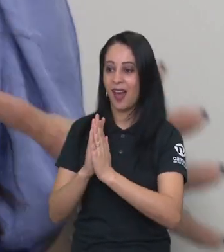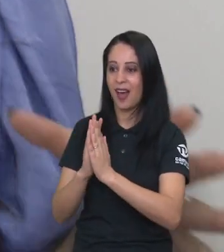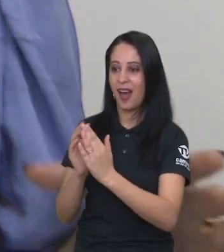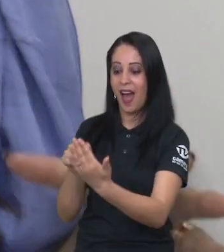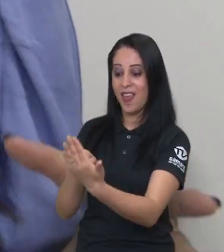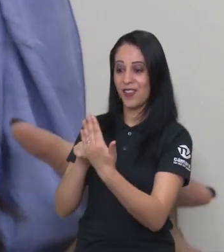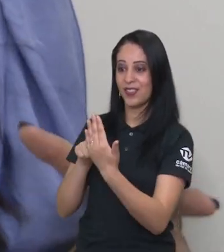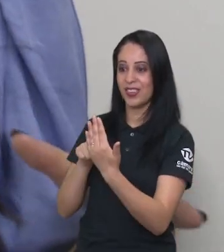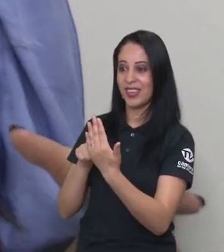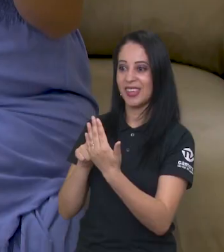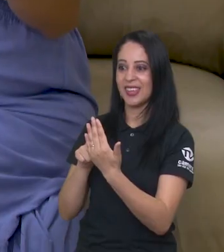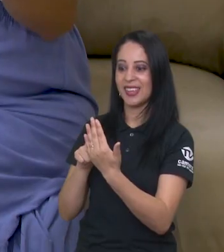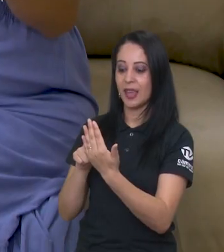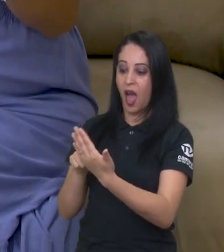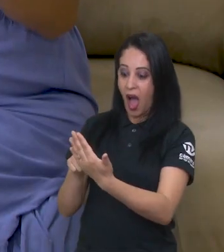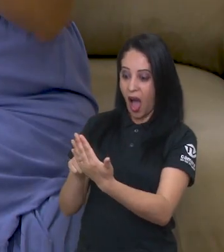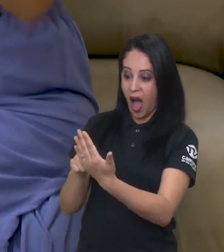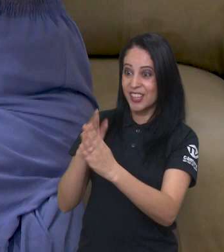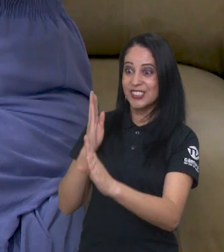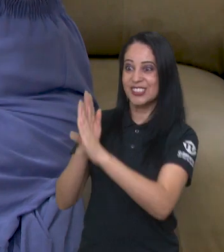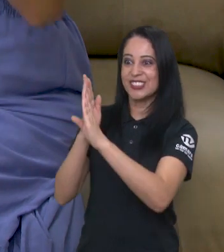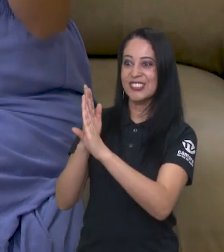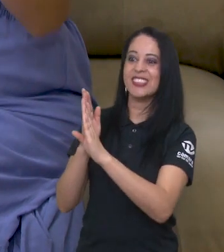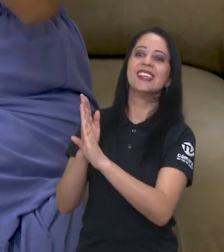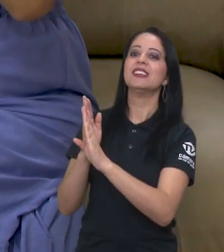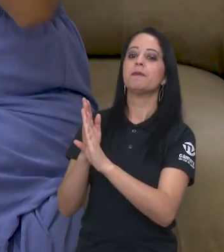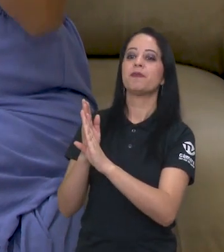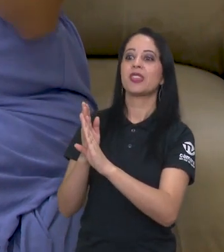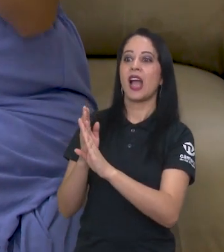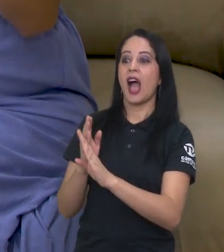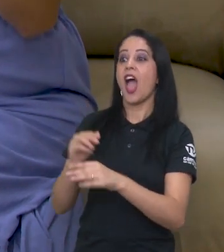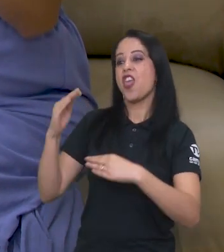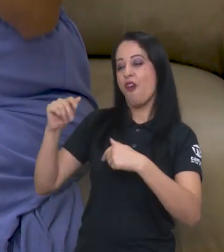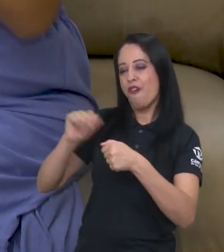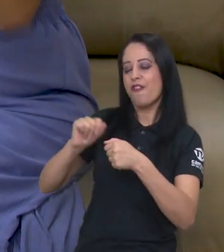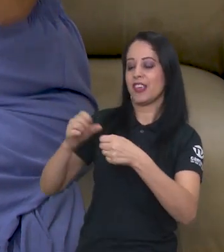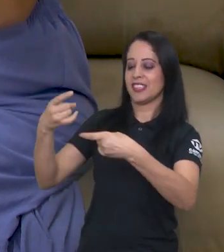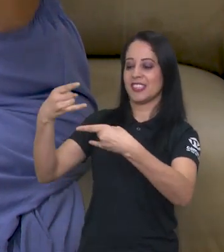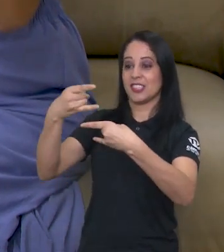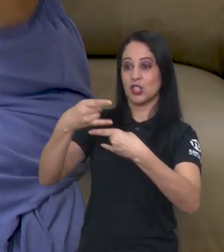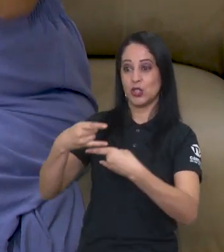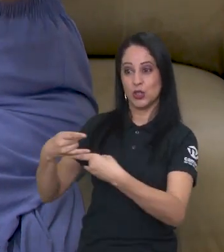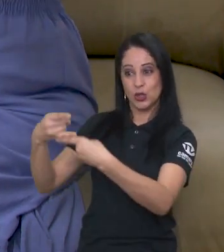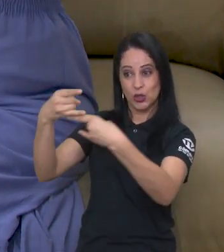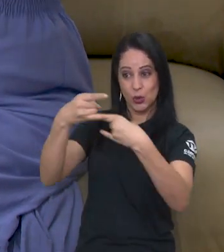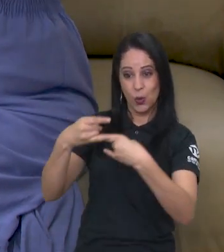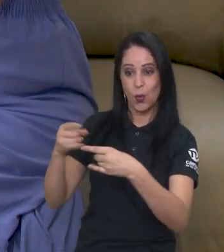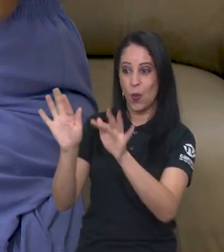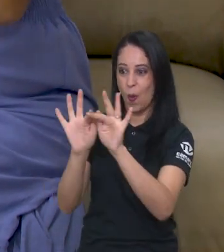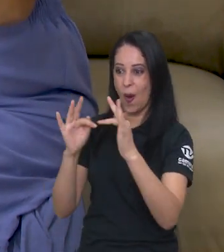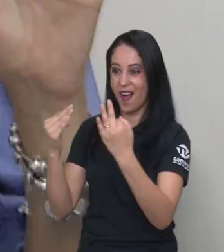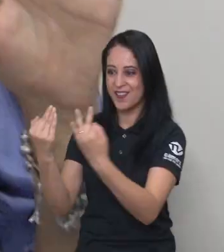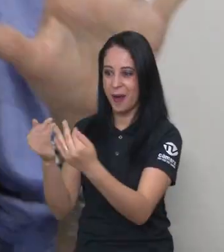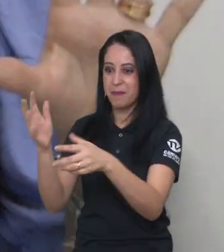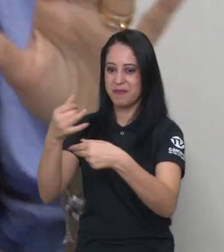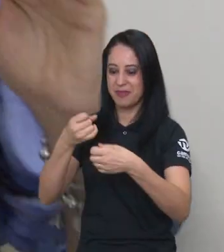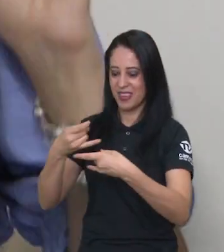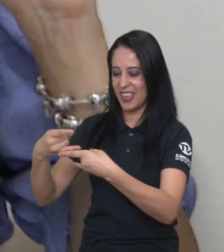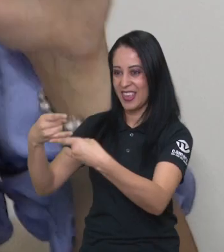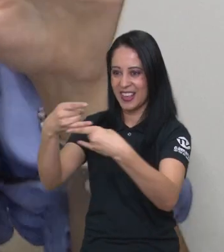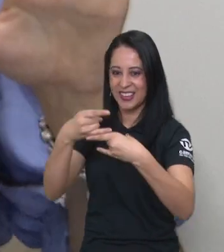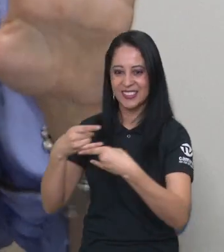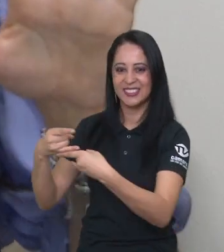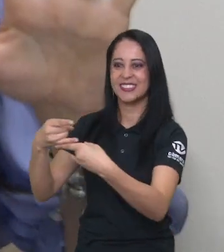pelo Zoom com a nossa família que mora longe. Daí nossos pais, nossos irmãos, estavam todo mundo lá na telinha. E meu marido abriu a